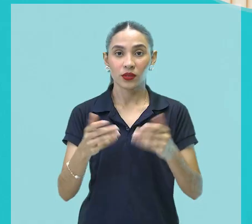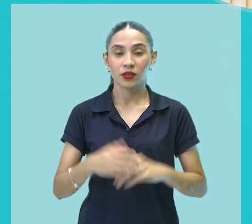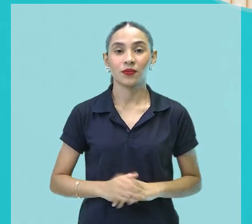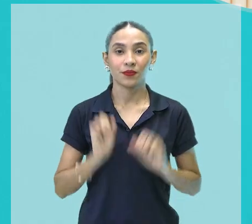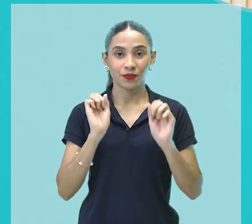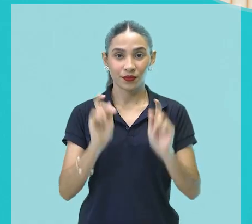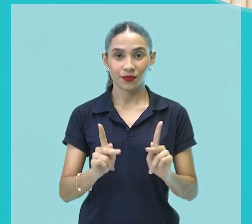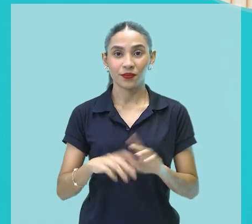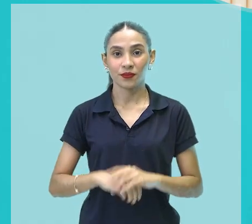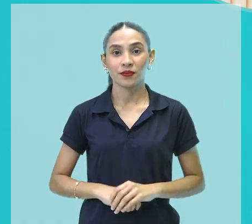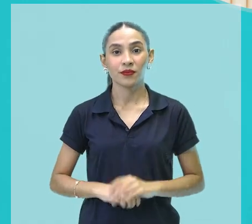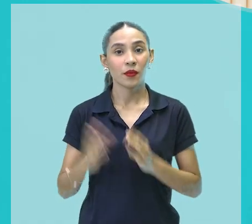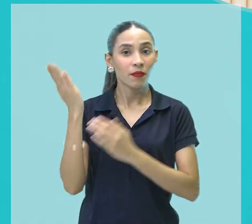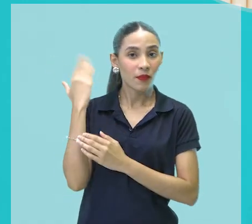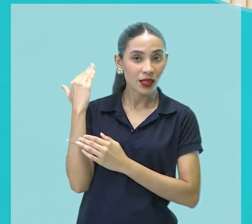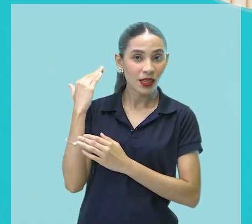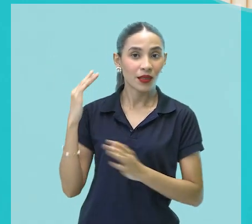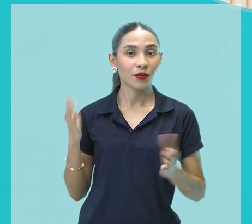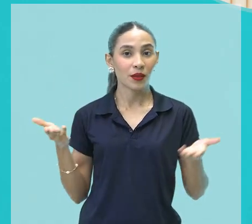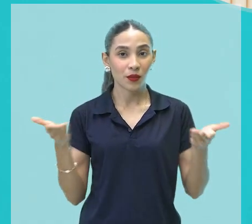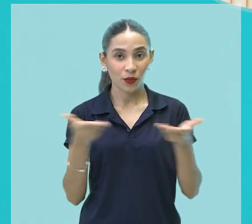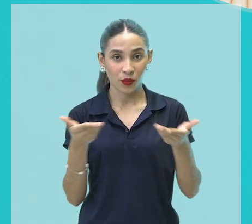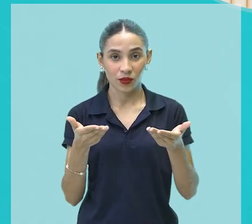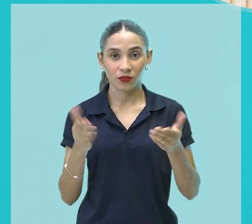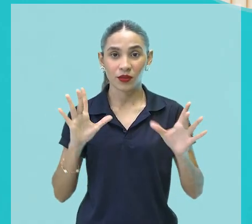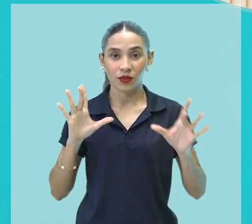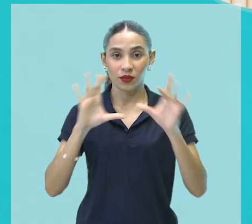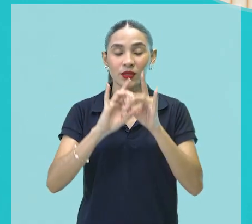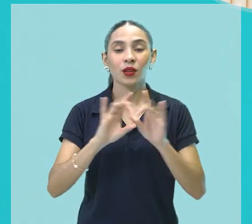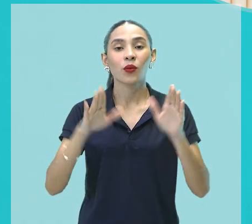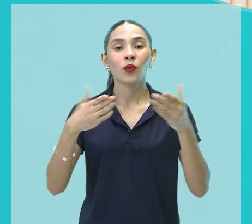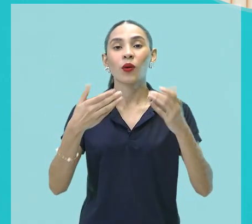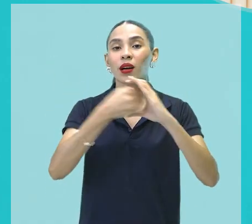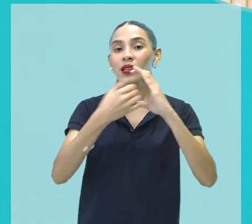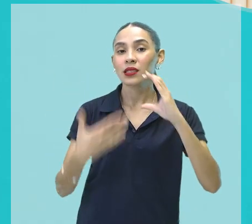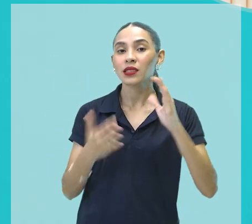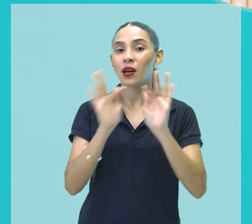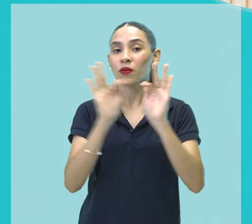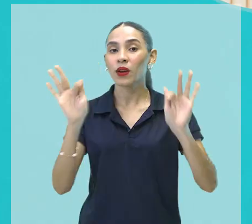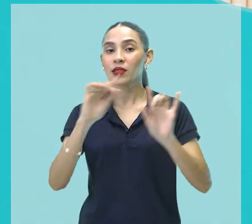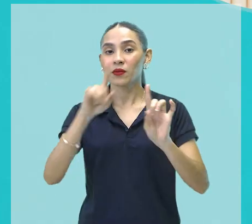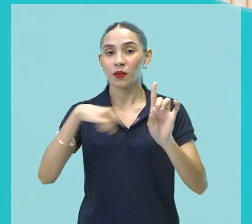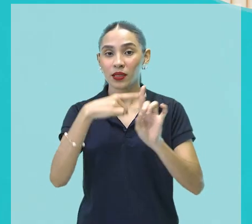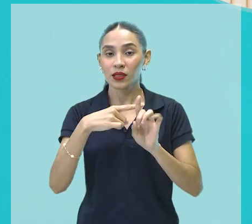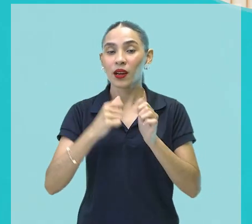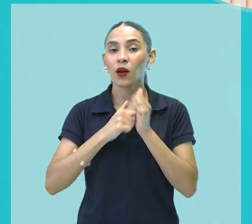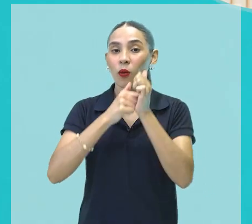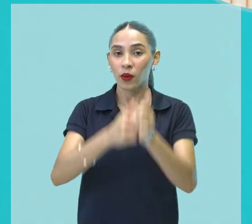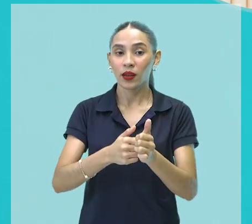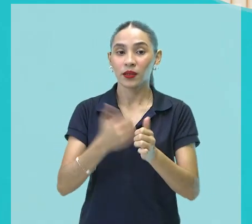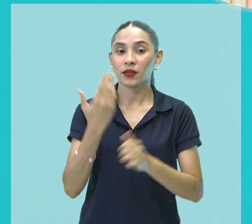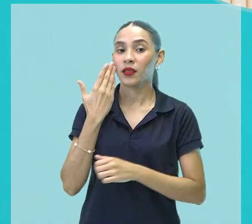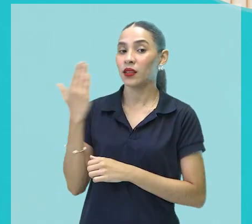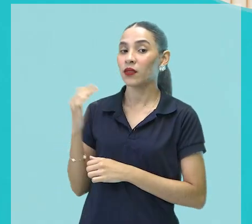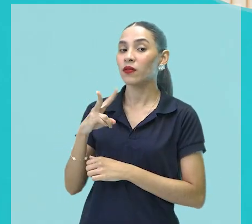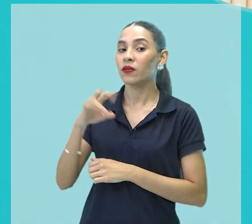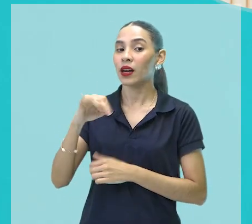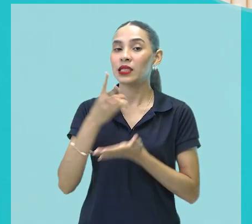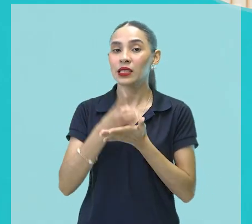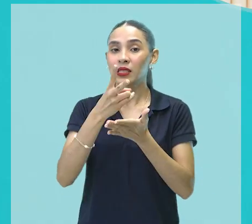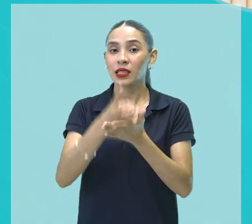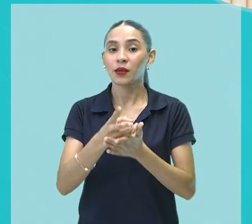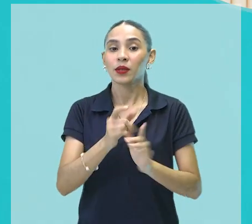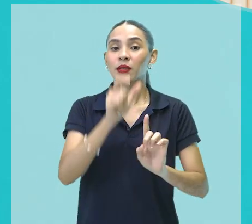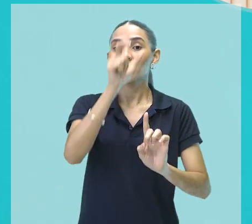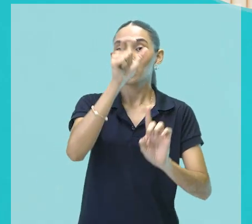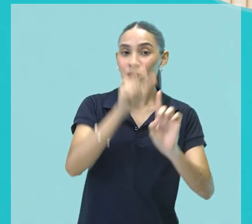tá certo? Passado e presente. Quais são as características? Frases afirmativas, acompanhe comigo. Eu vou ter sempre